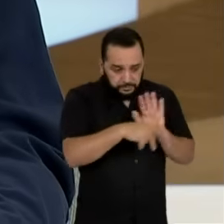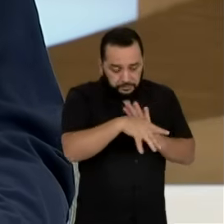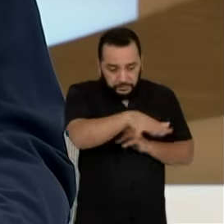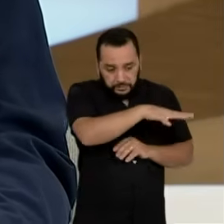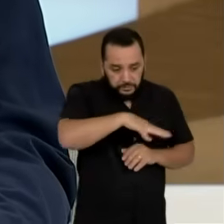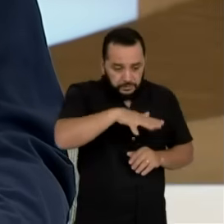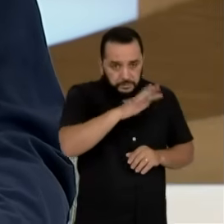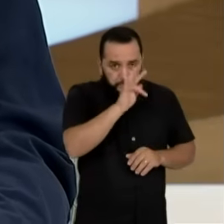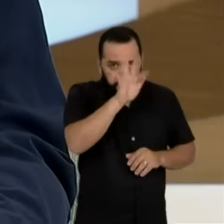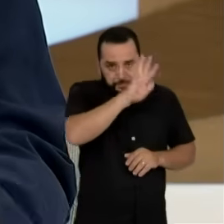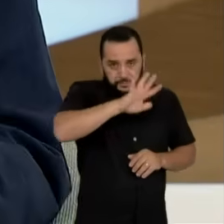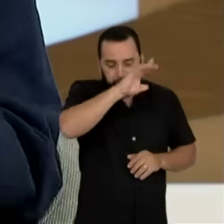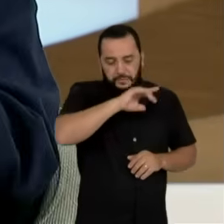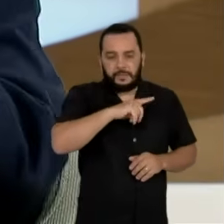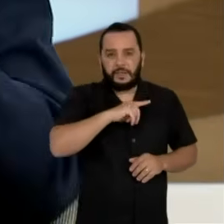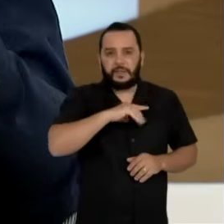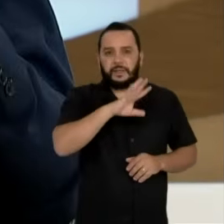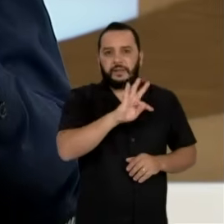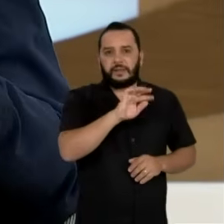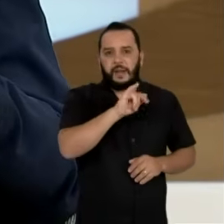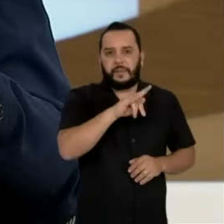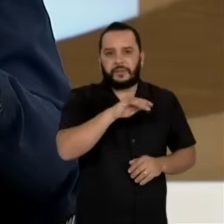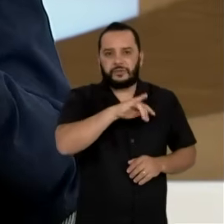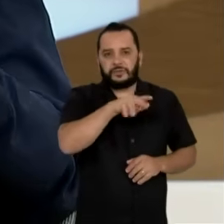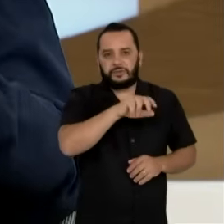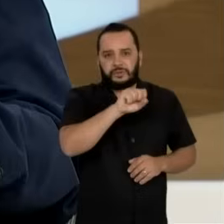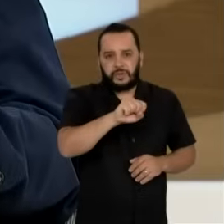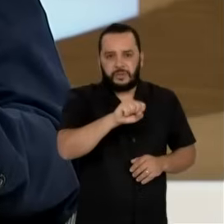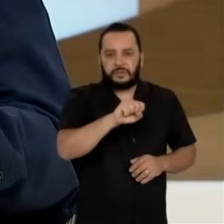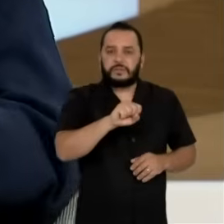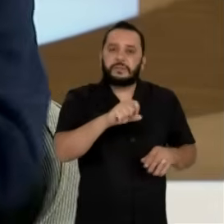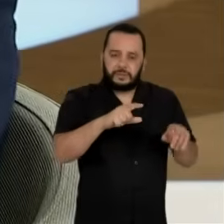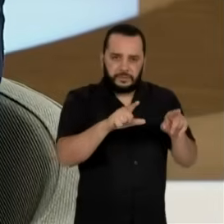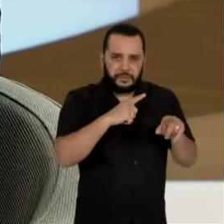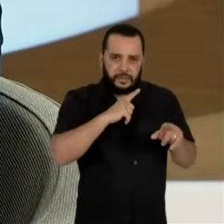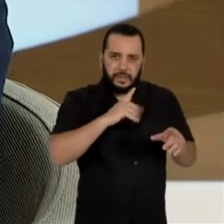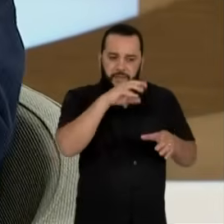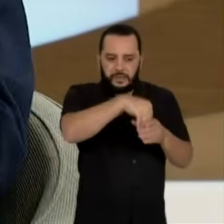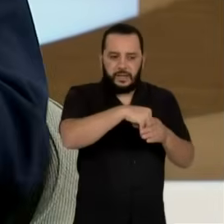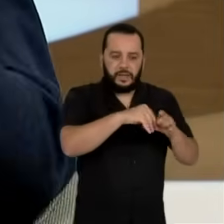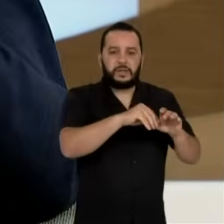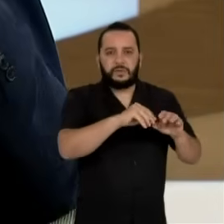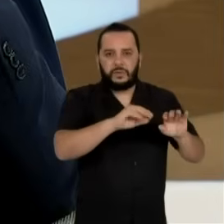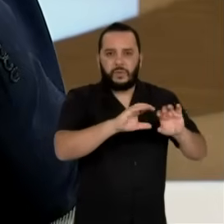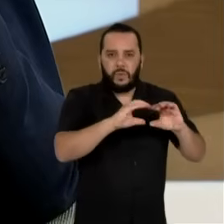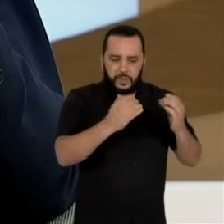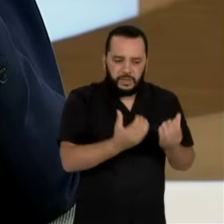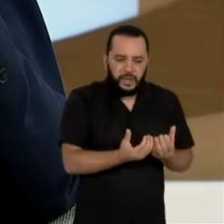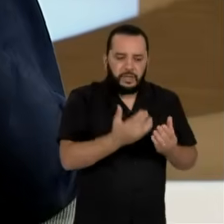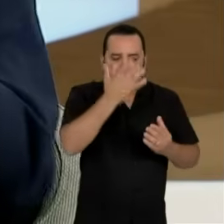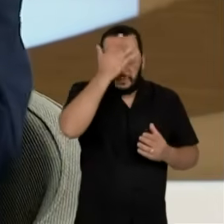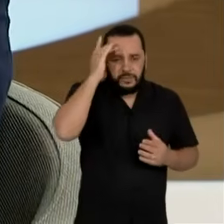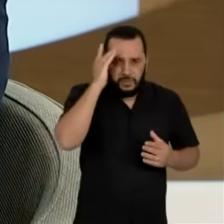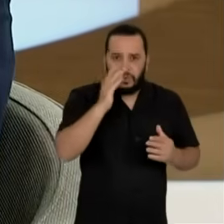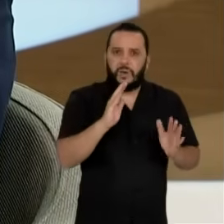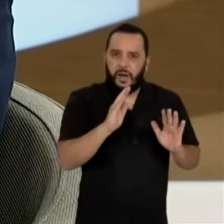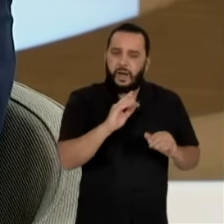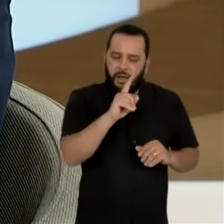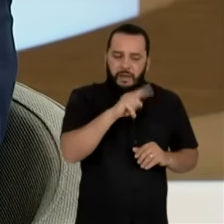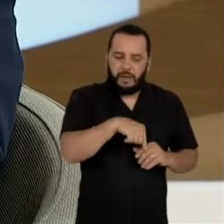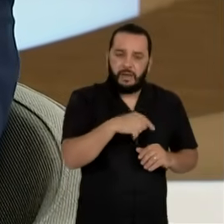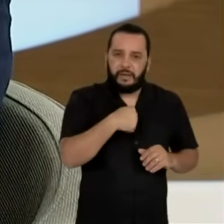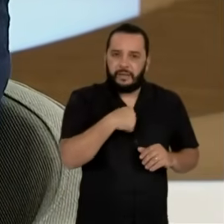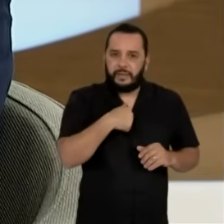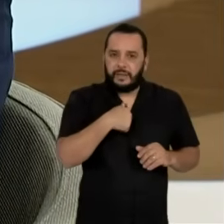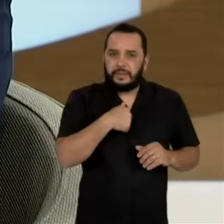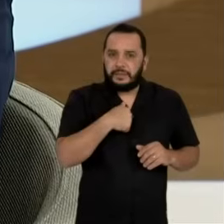Floresta Nacional Tapajós. Então, são unidades de conservação federais que têm comunidades dentro, e essas comunidades, elas são concessionárias, então